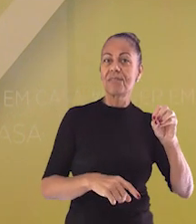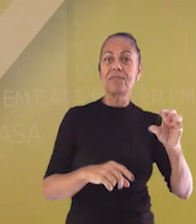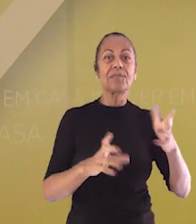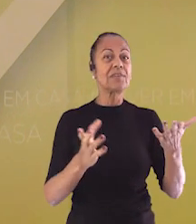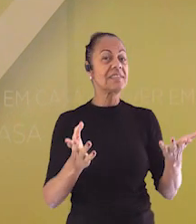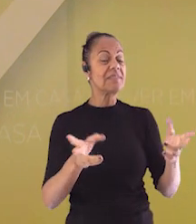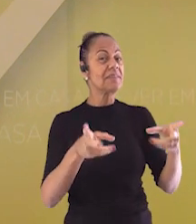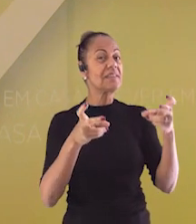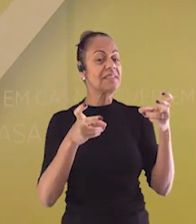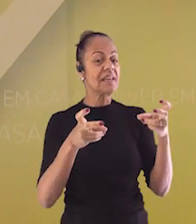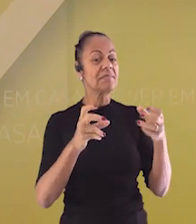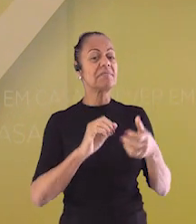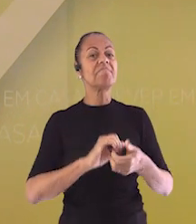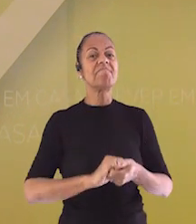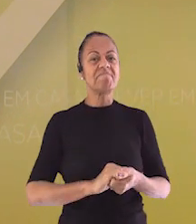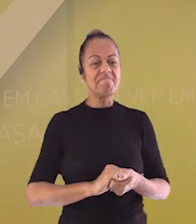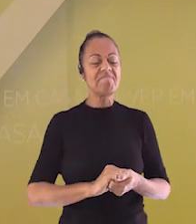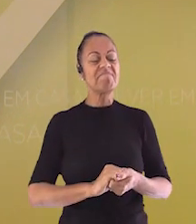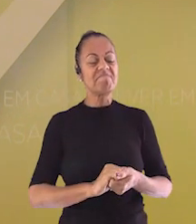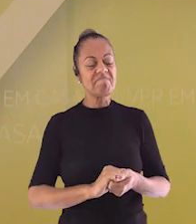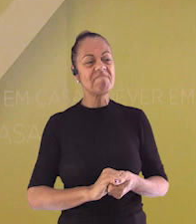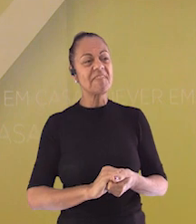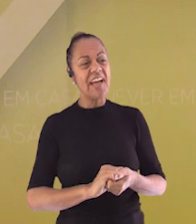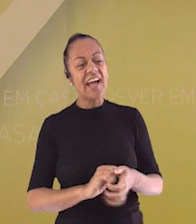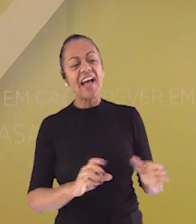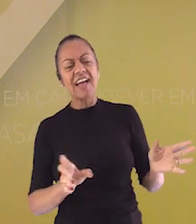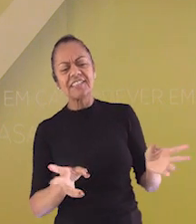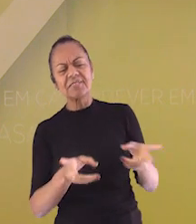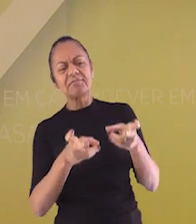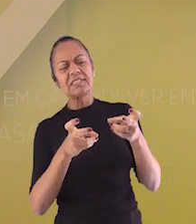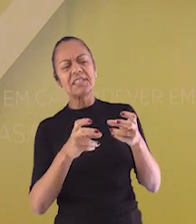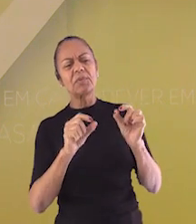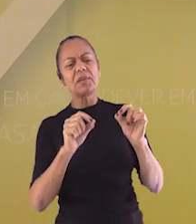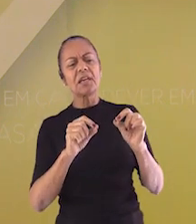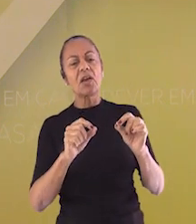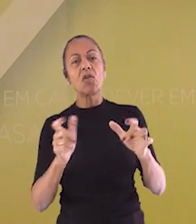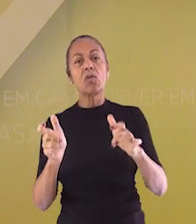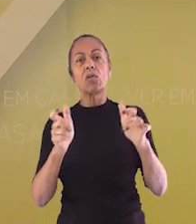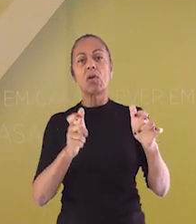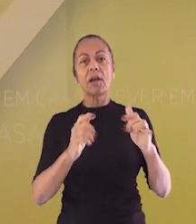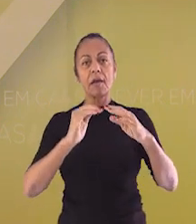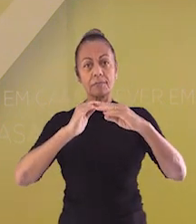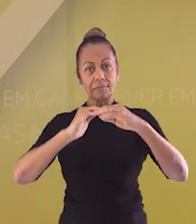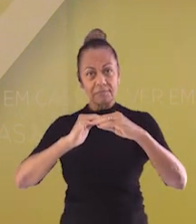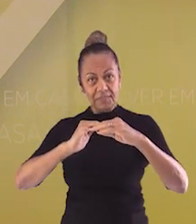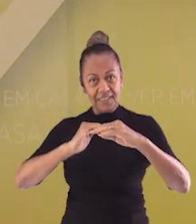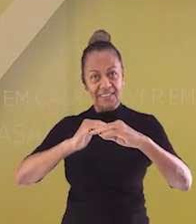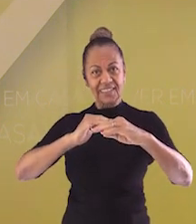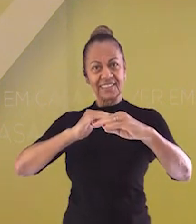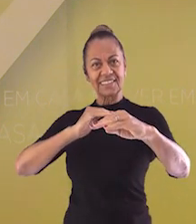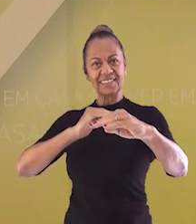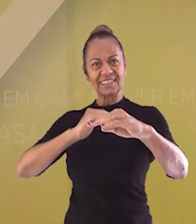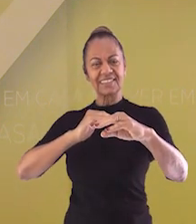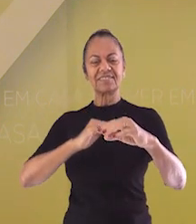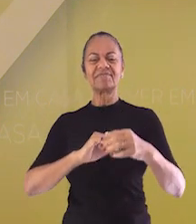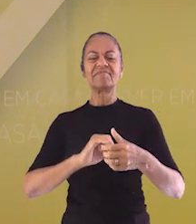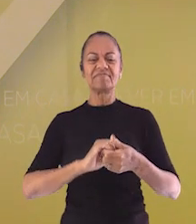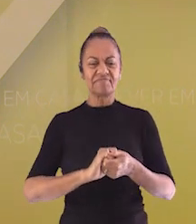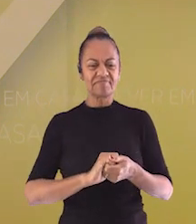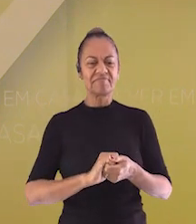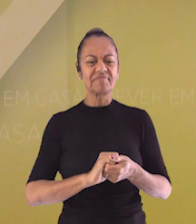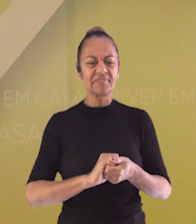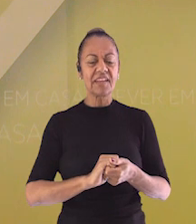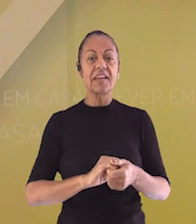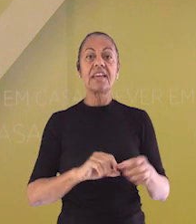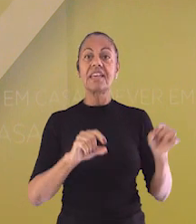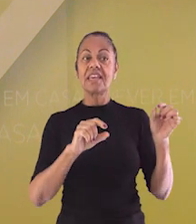Aqui nós identificamos uma planície, um local plano e baixo em sua extensão. E